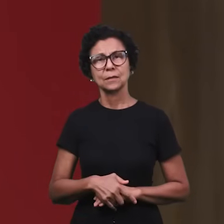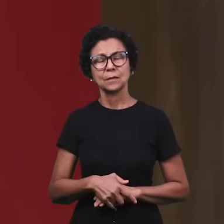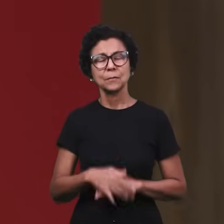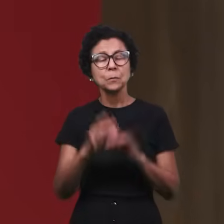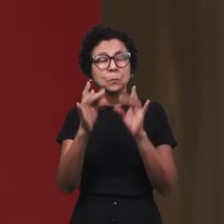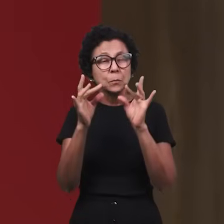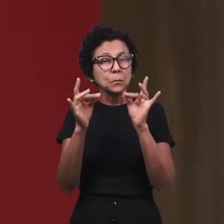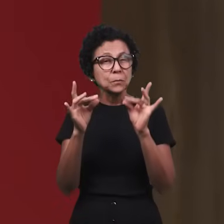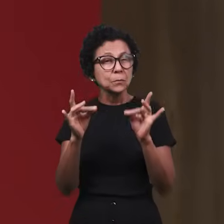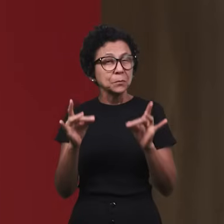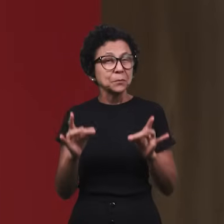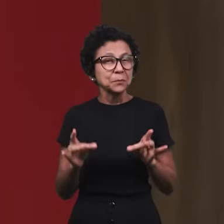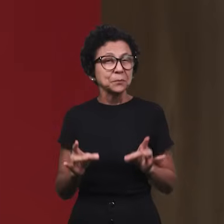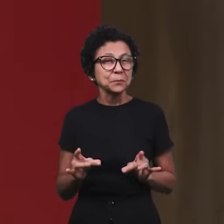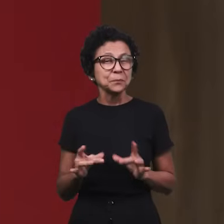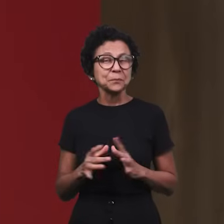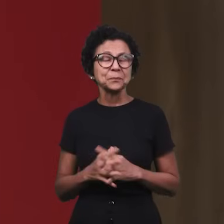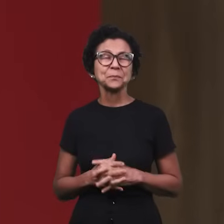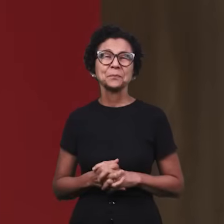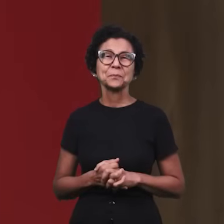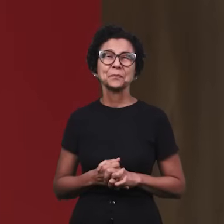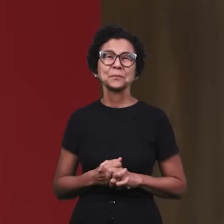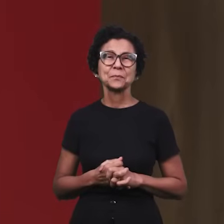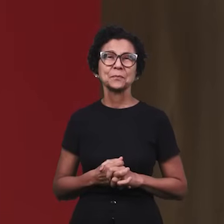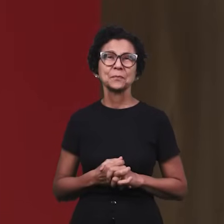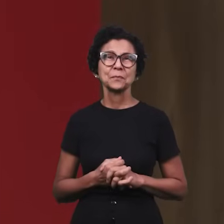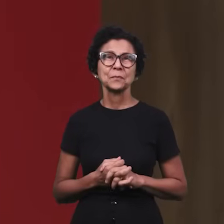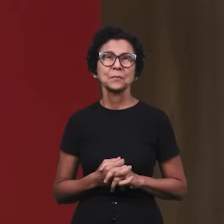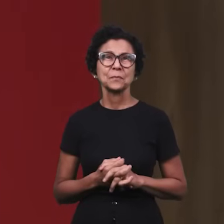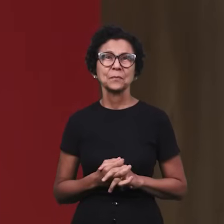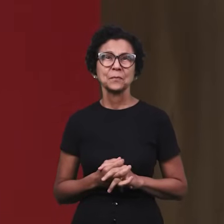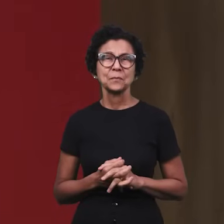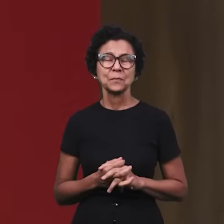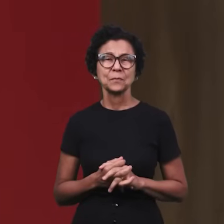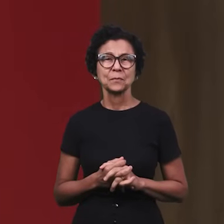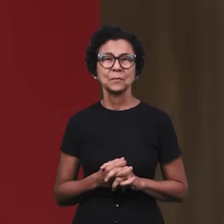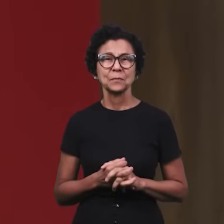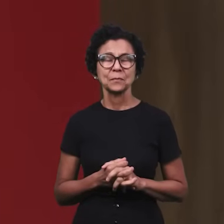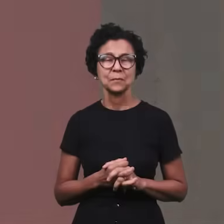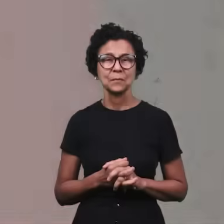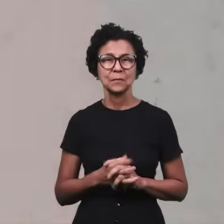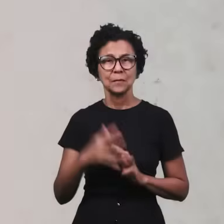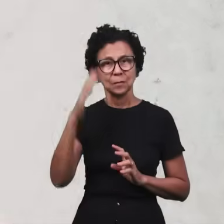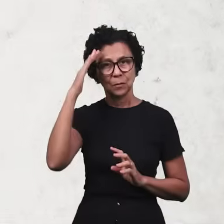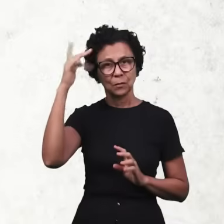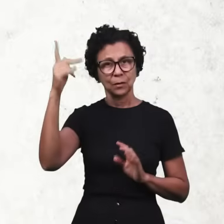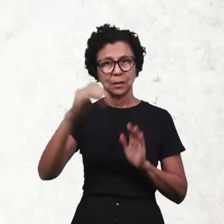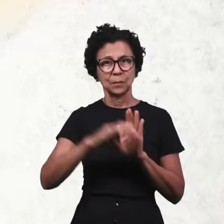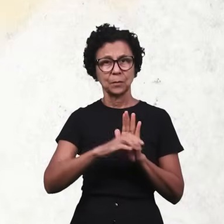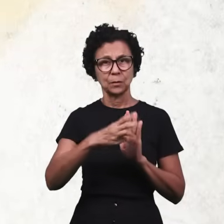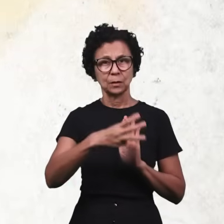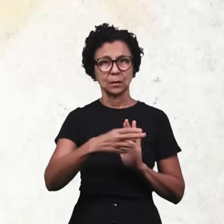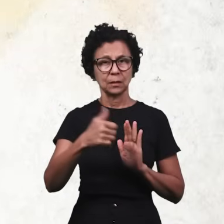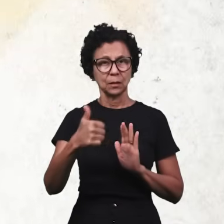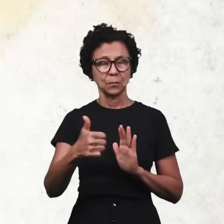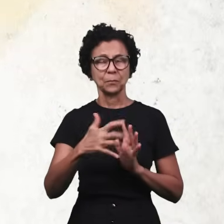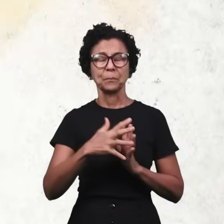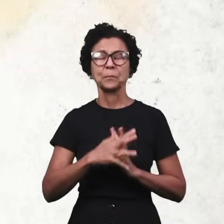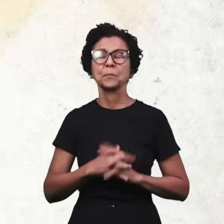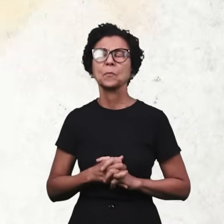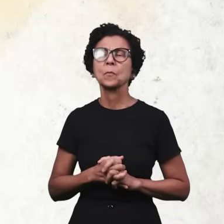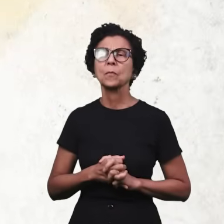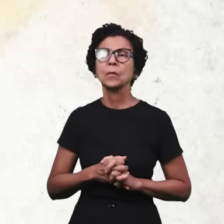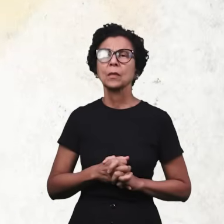ele detalhadamente. E o versículo 13 de Provérbios 31 diz assim: busca lã e linho